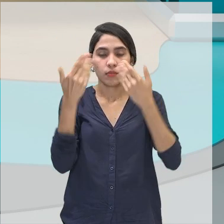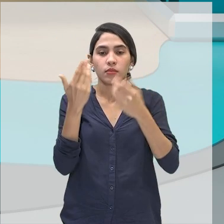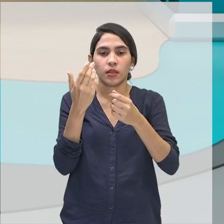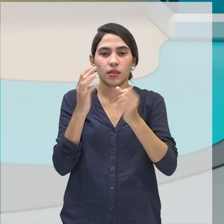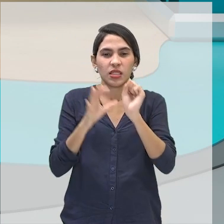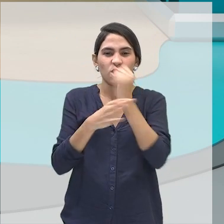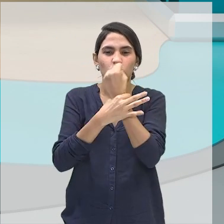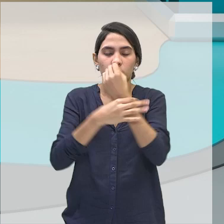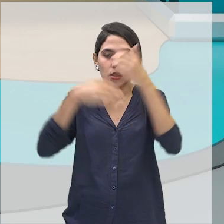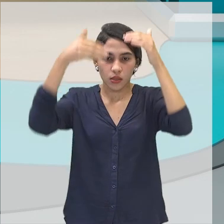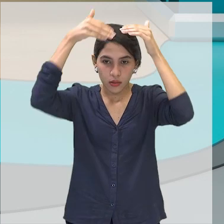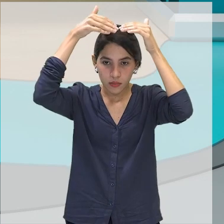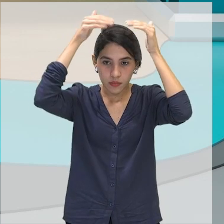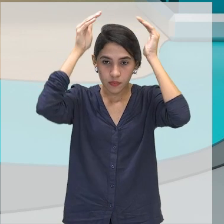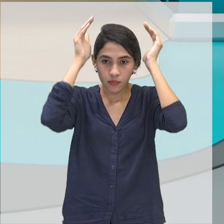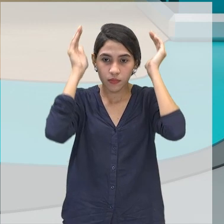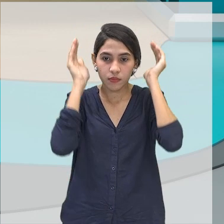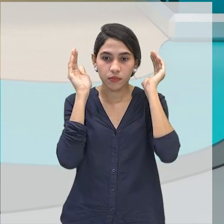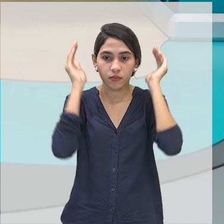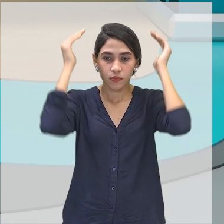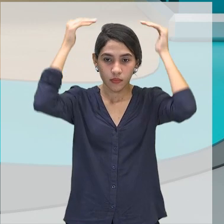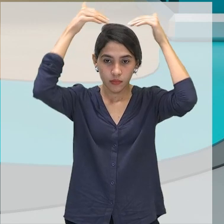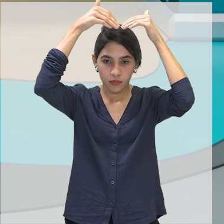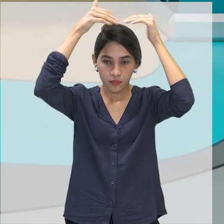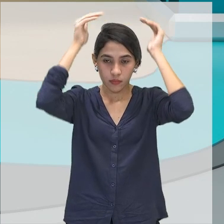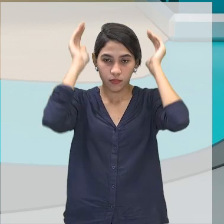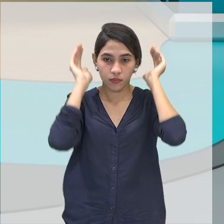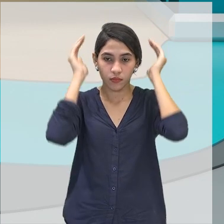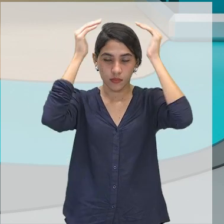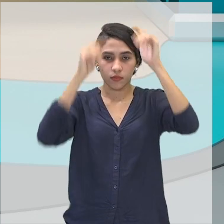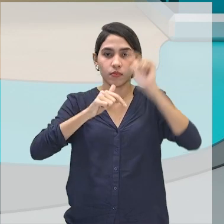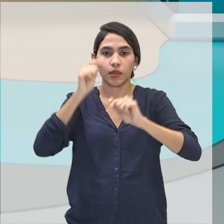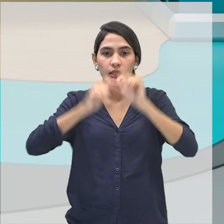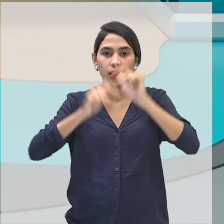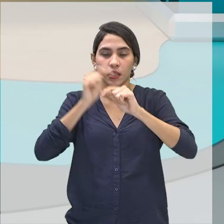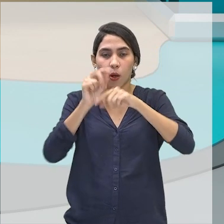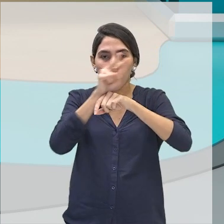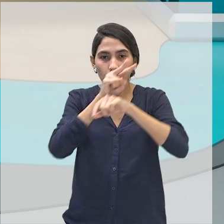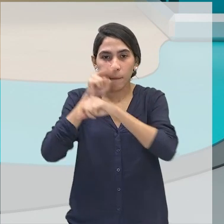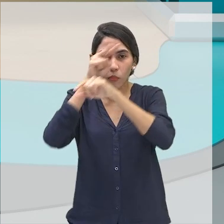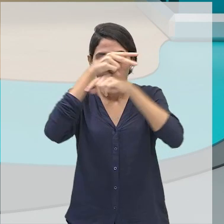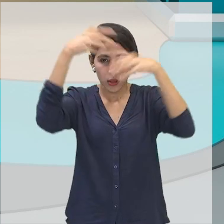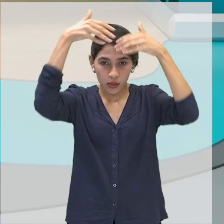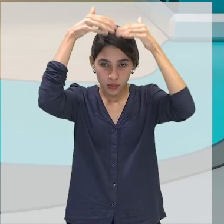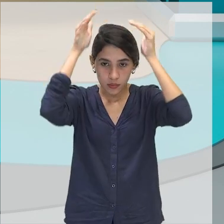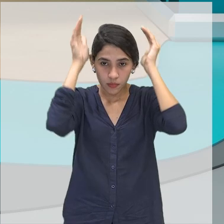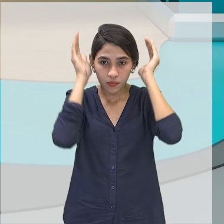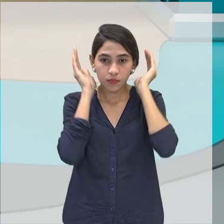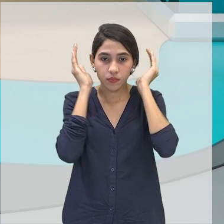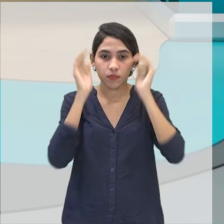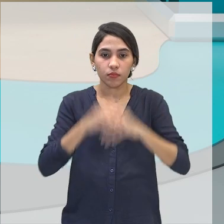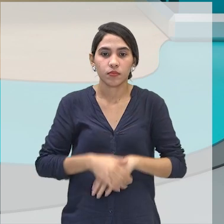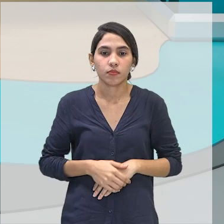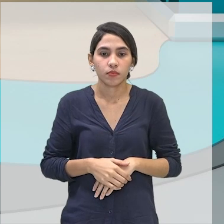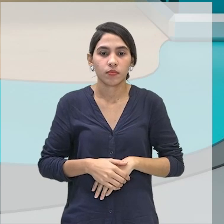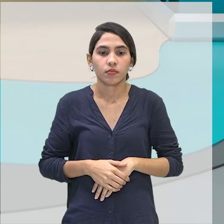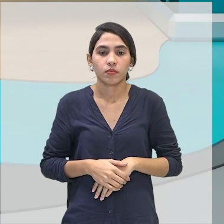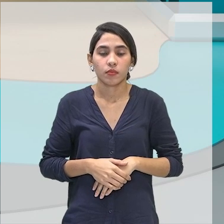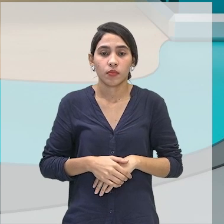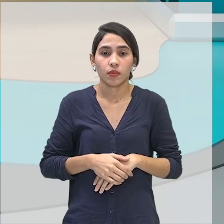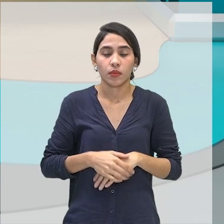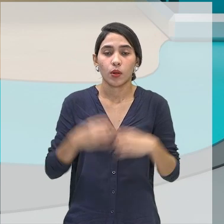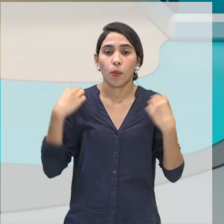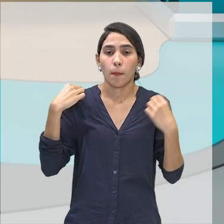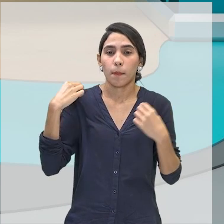é uma das partes, né, das armas, dos elementos de proteção do kendoka. Este pano, ele